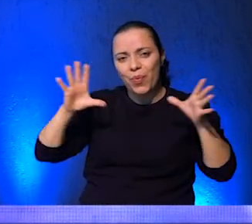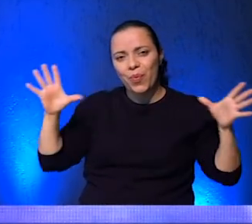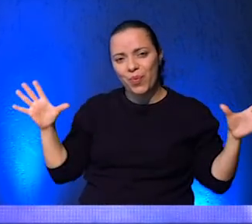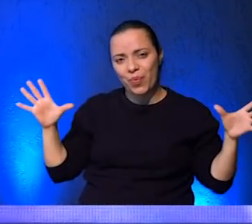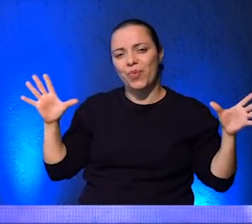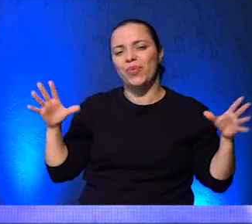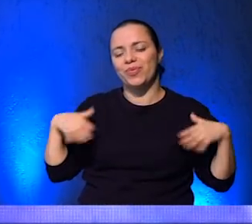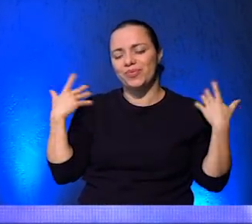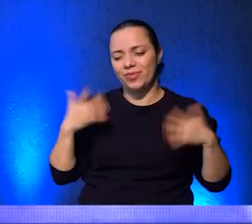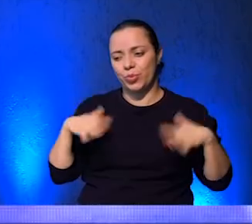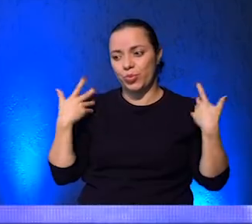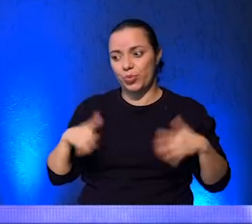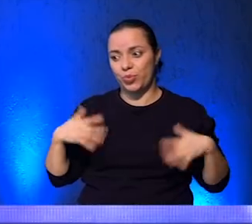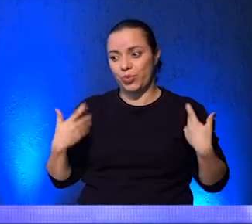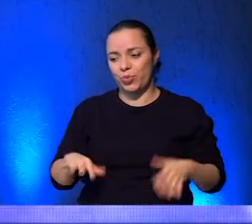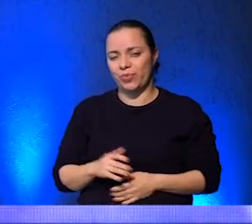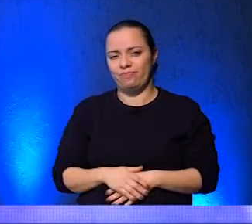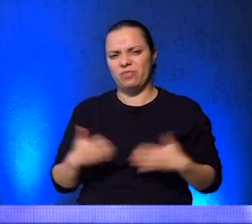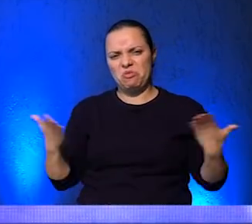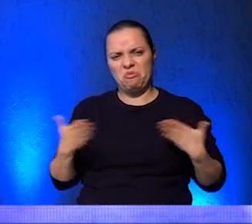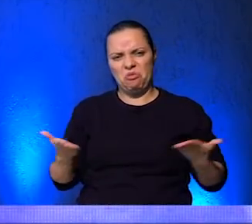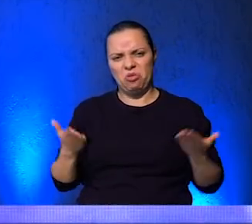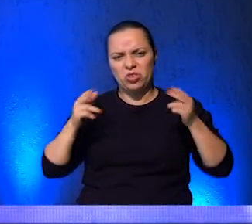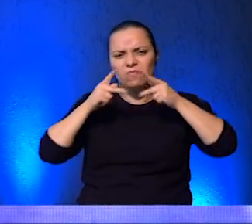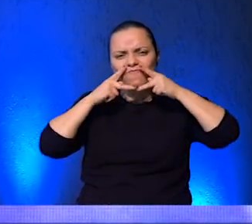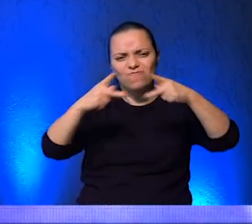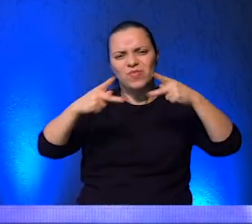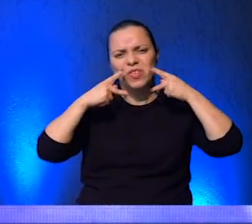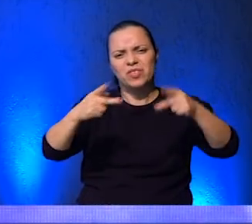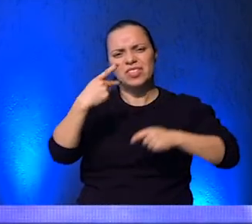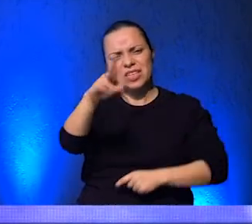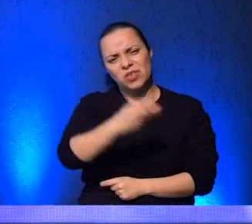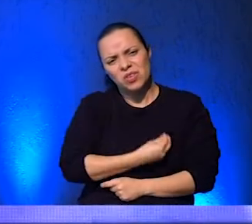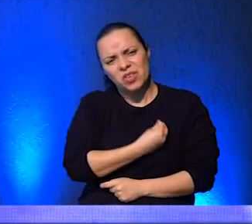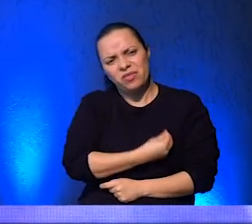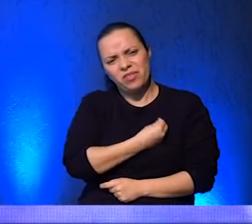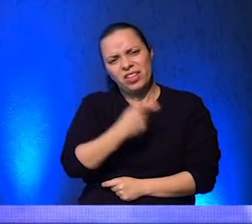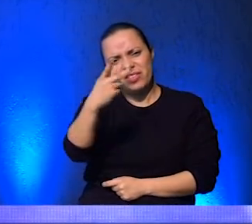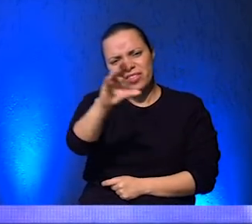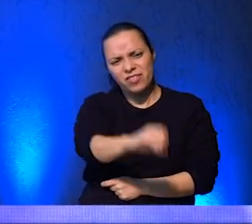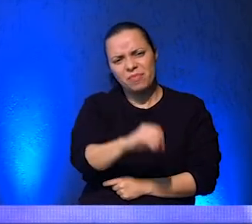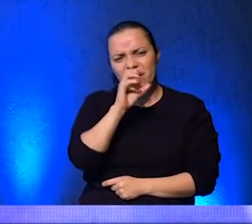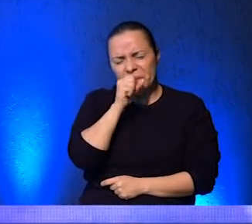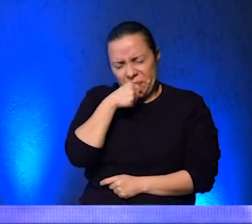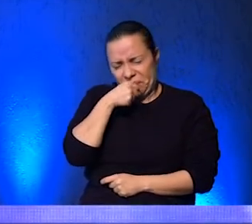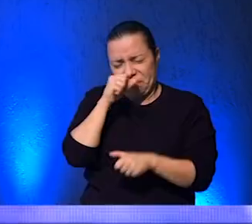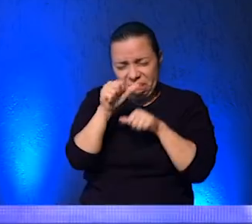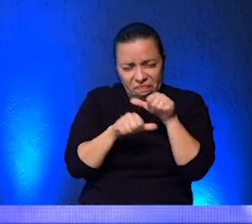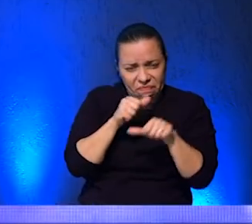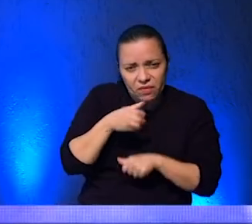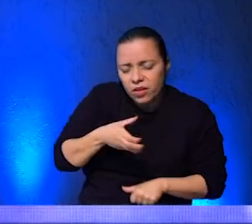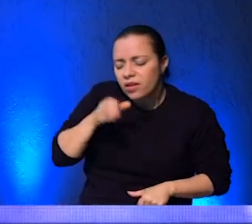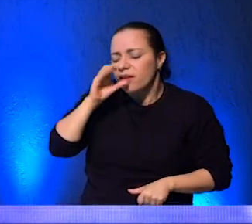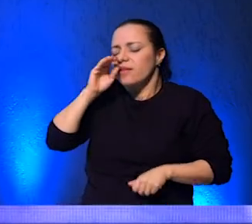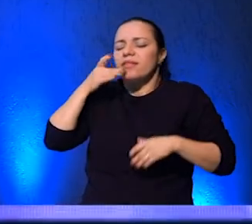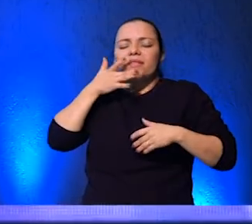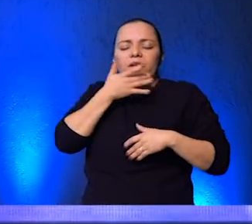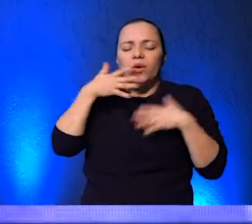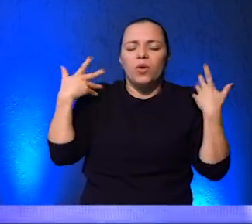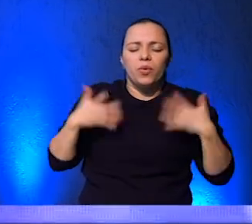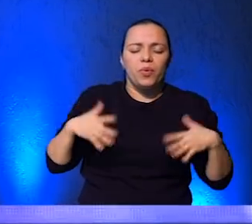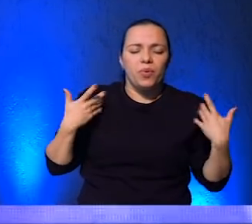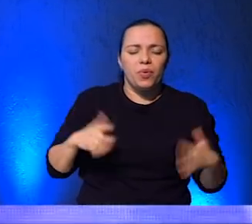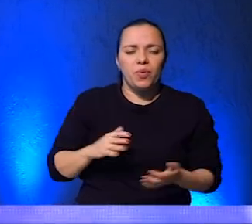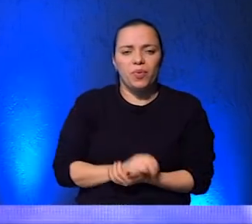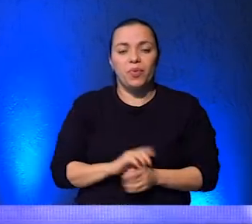terra eu profetizo sobre a tua vida esse limão vai ser transformada em limonada esse limão vai ser transformado em